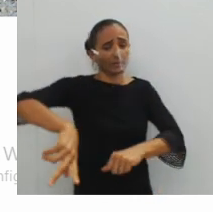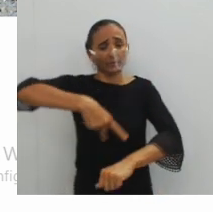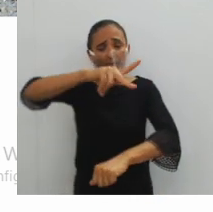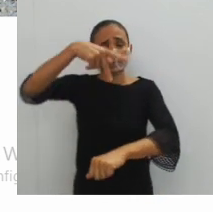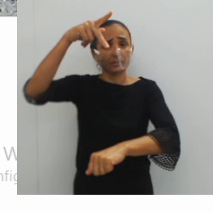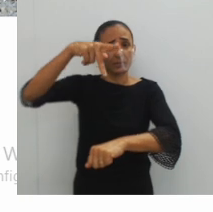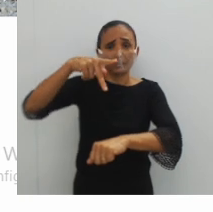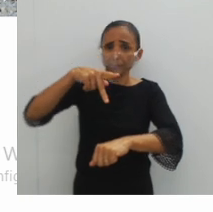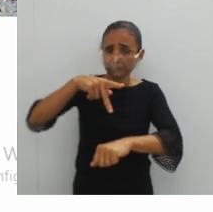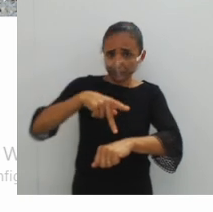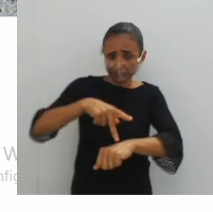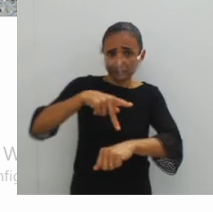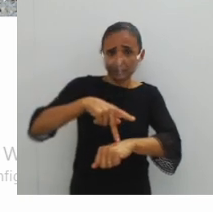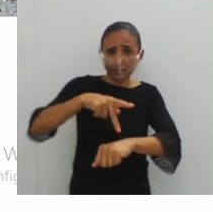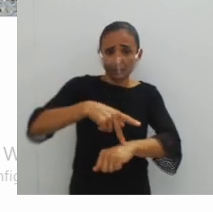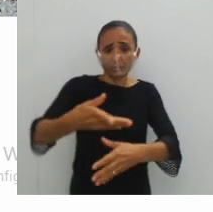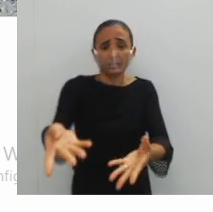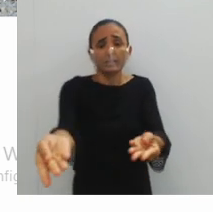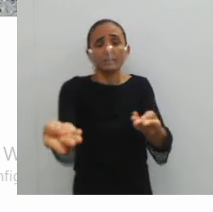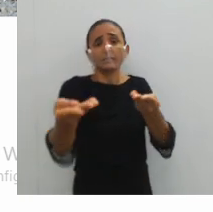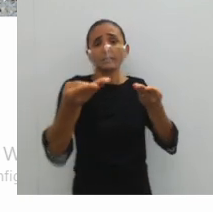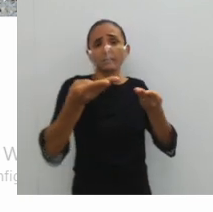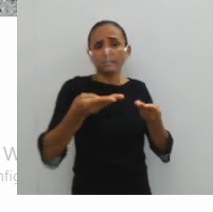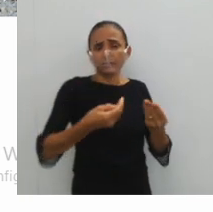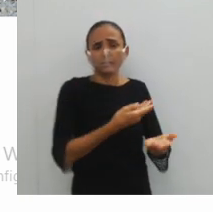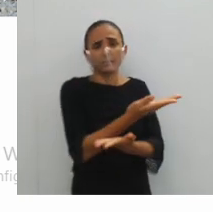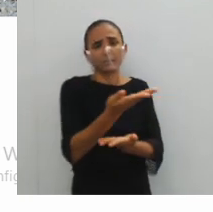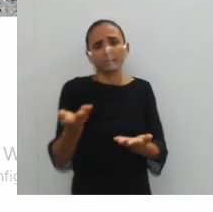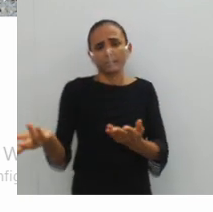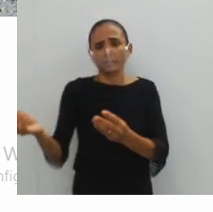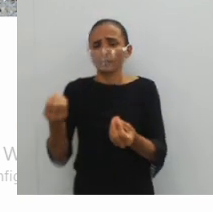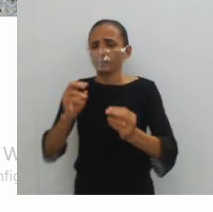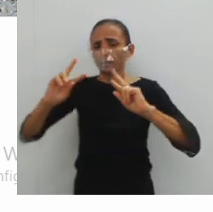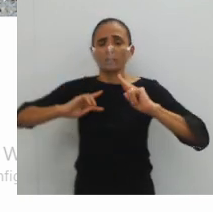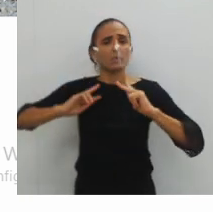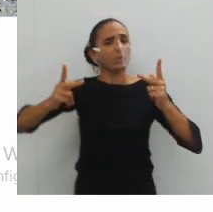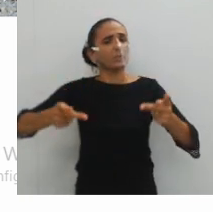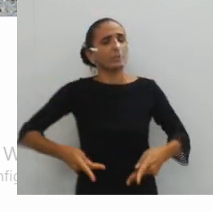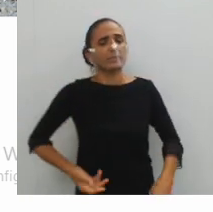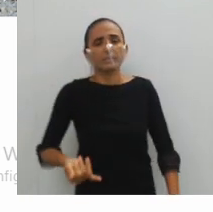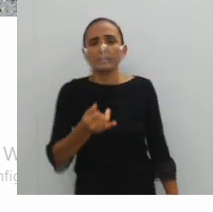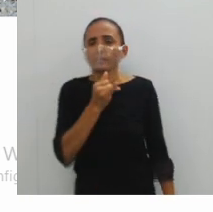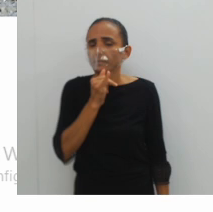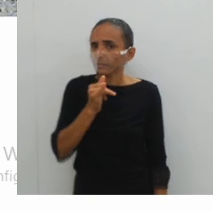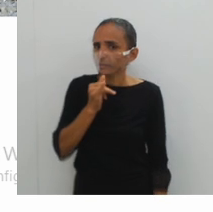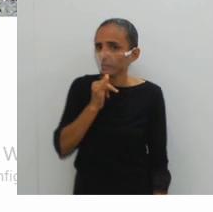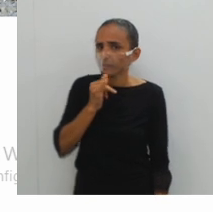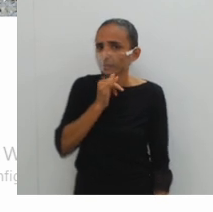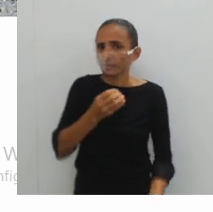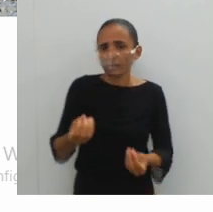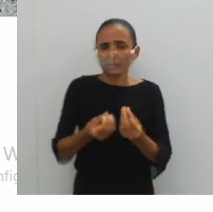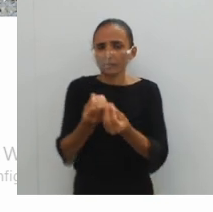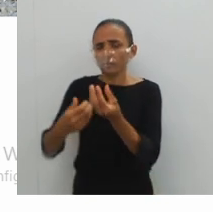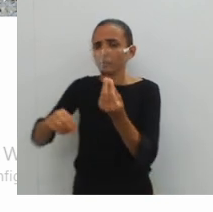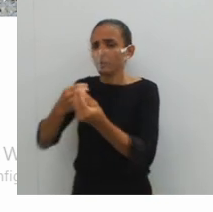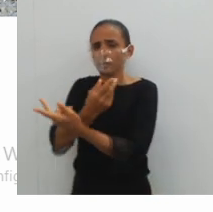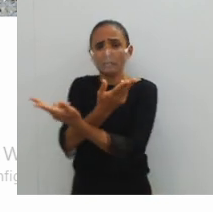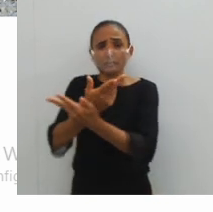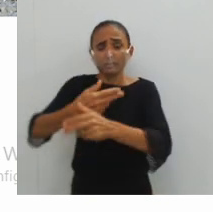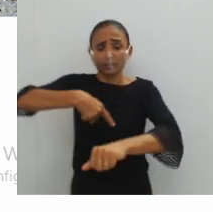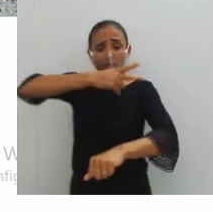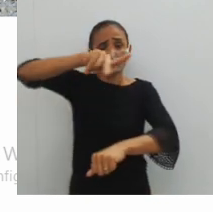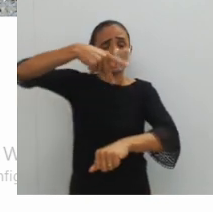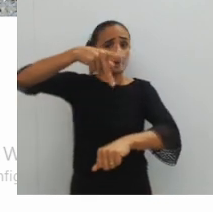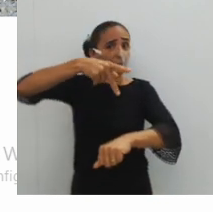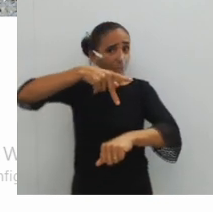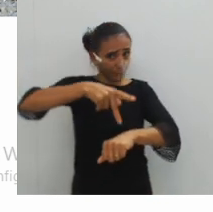países que recebem essas questões humanitárias, entendeu? Por exemplo, a Venezuela, muitos